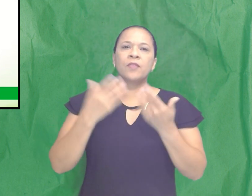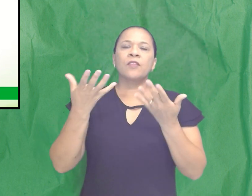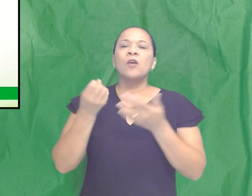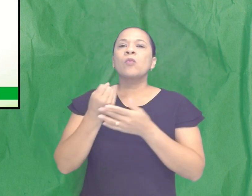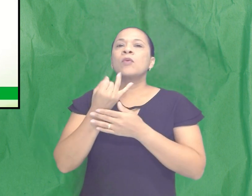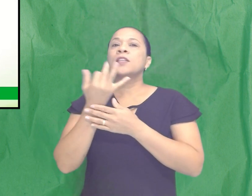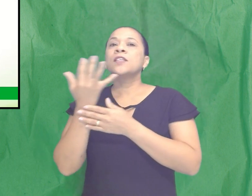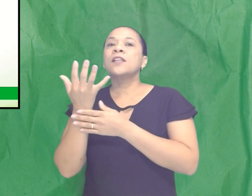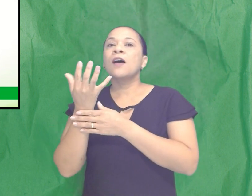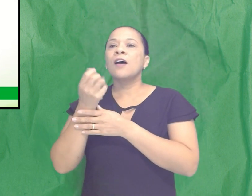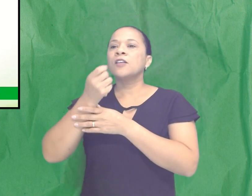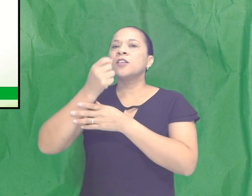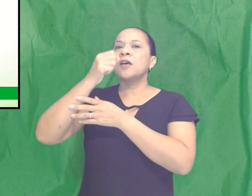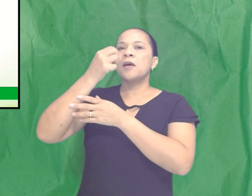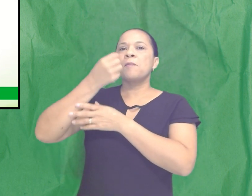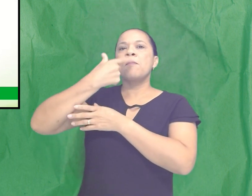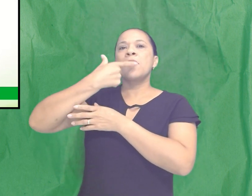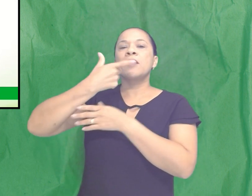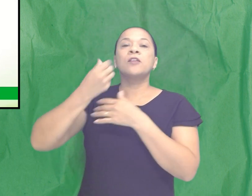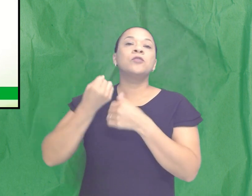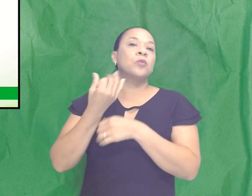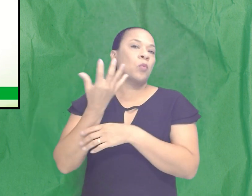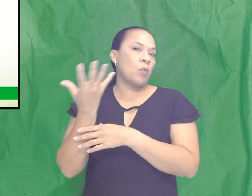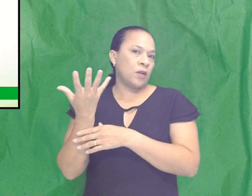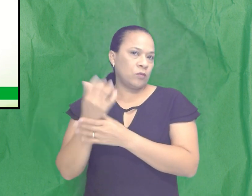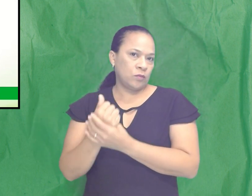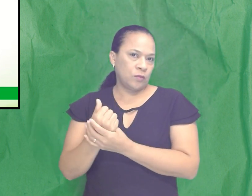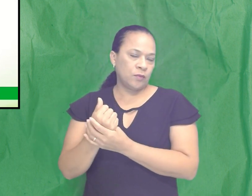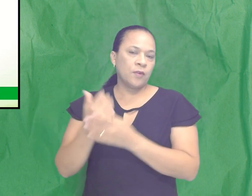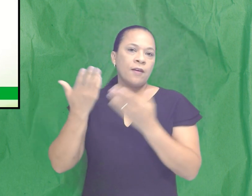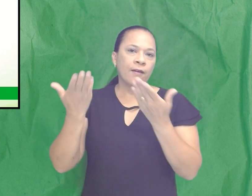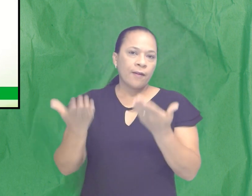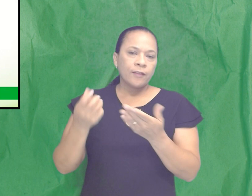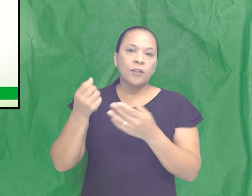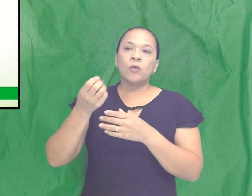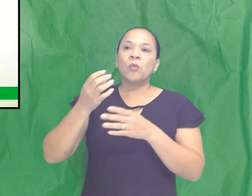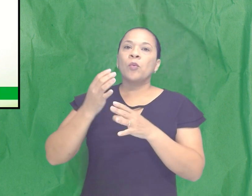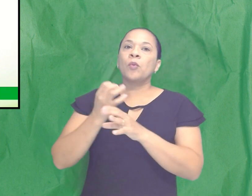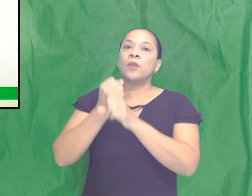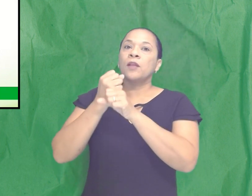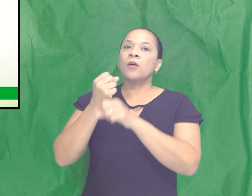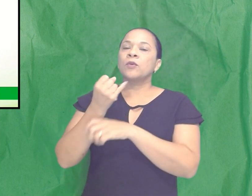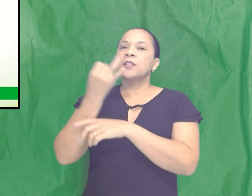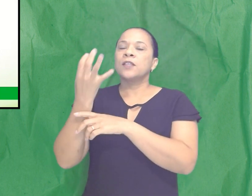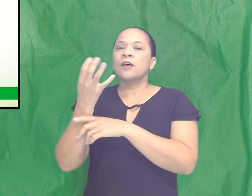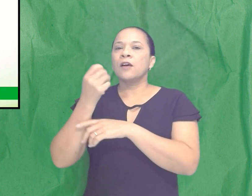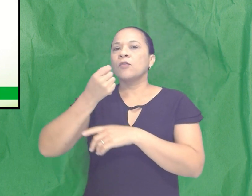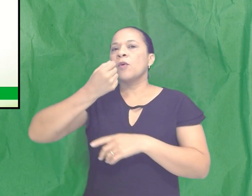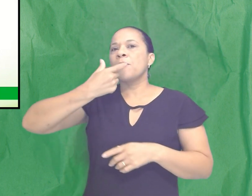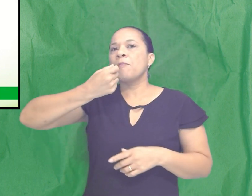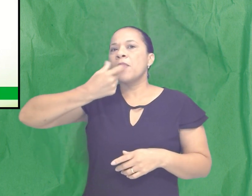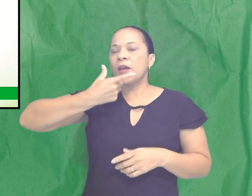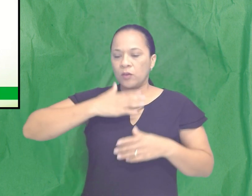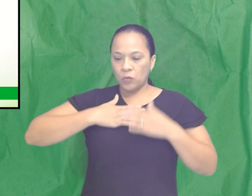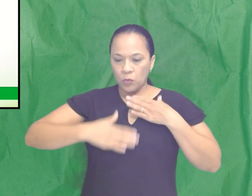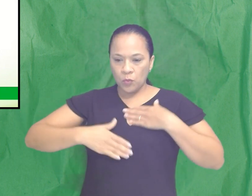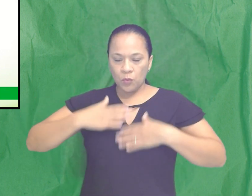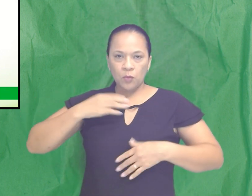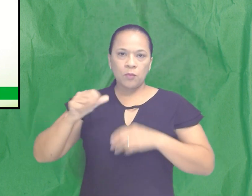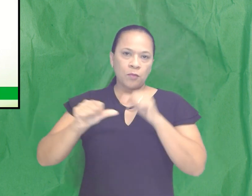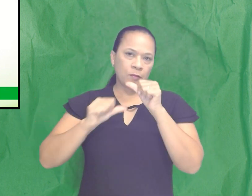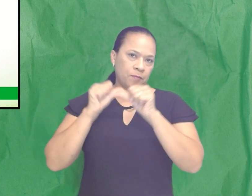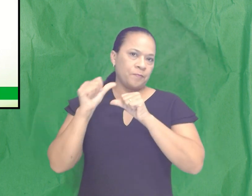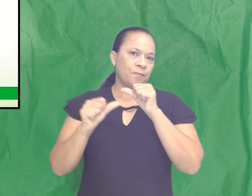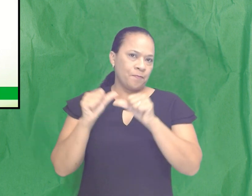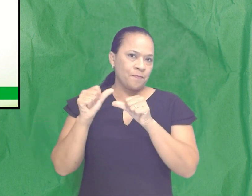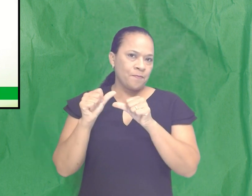A dose. O que seria a dose de fármaco utilizada? É a quantidade daquele fármaco que provoca alterações no